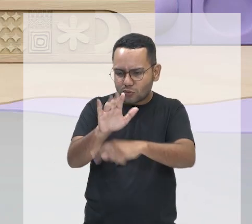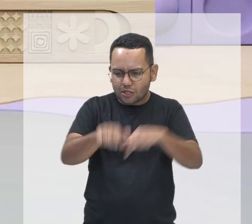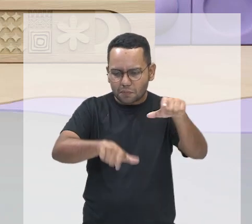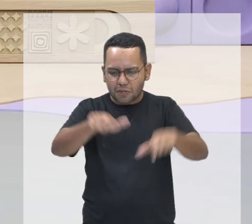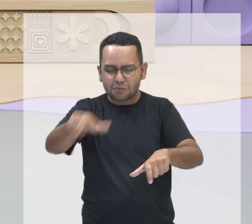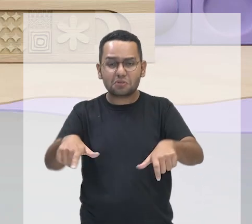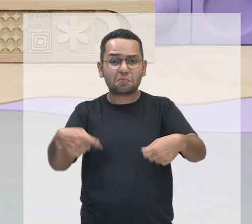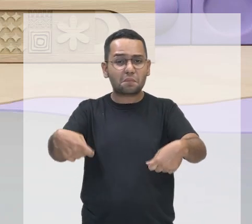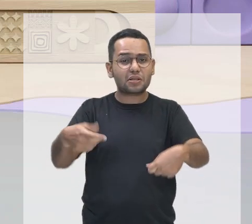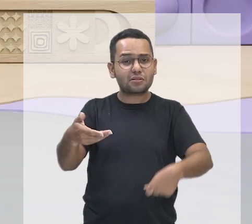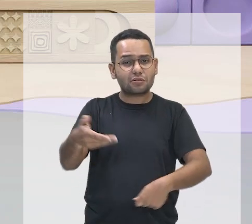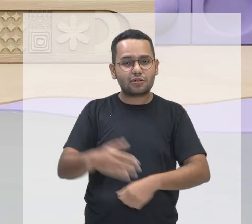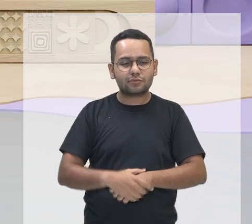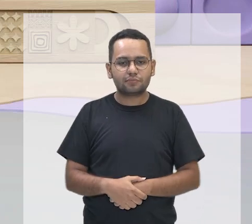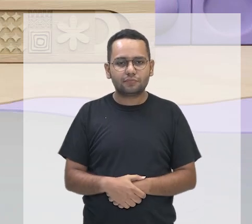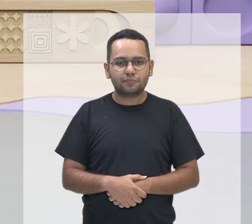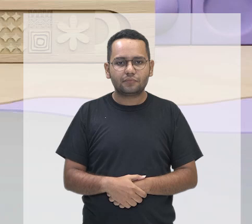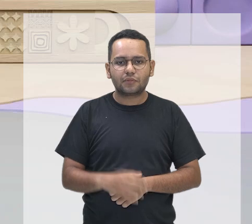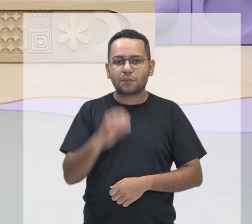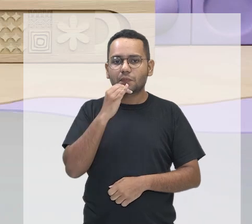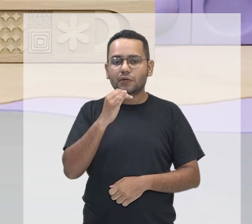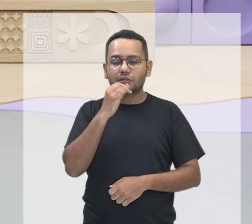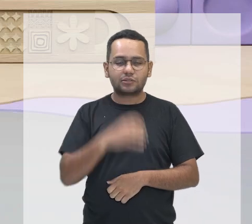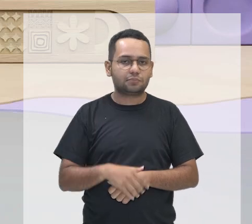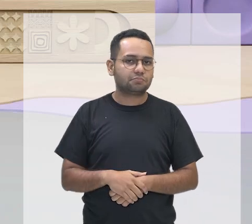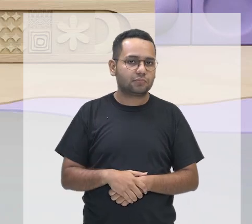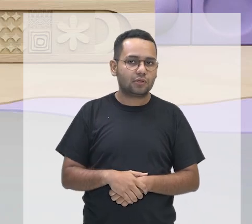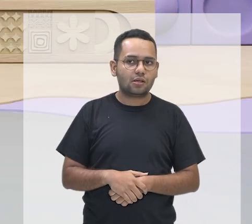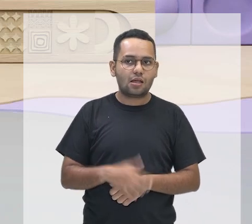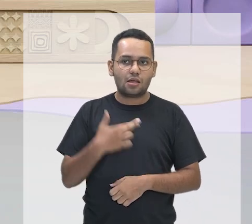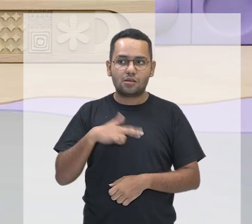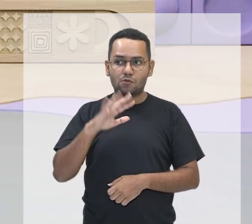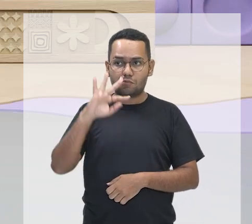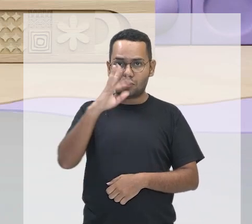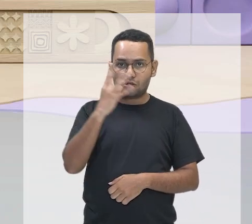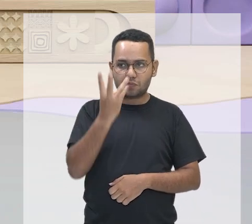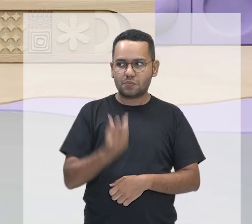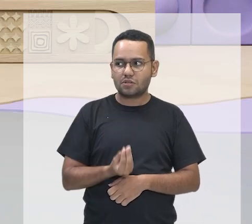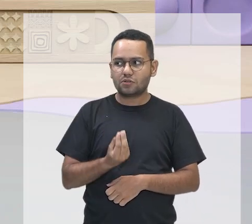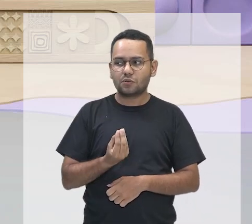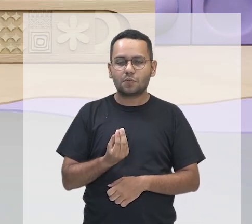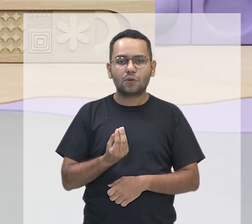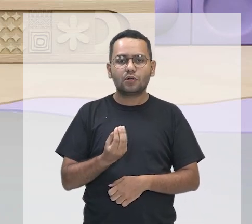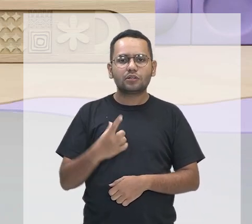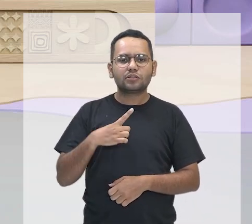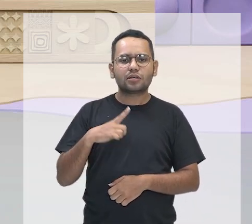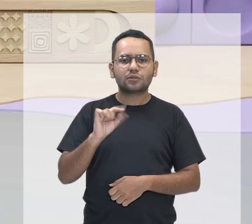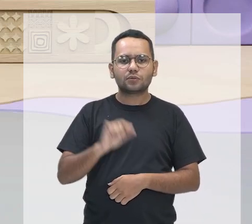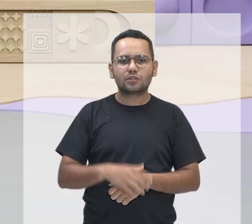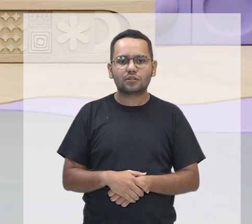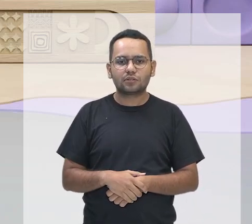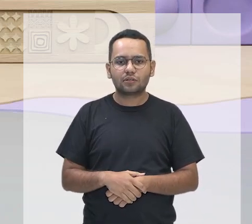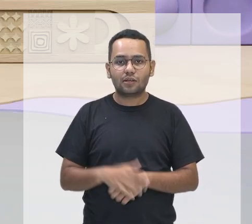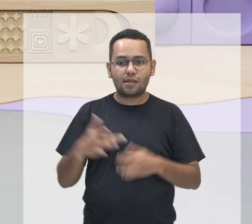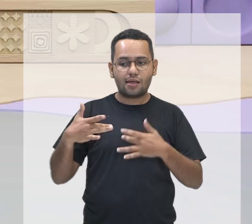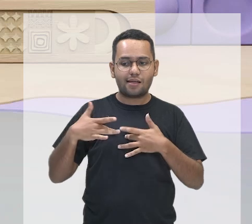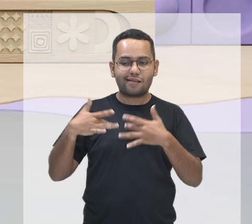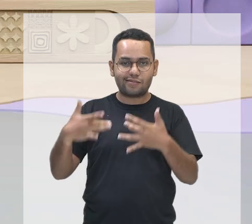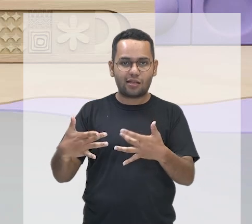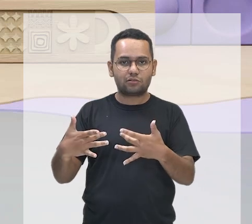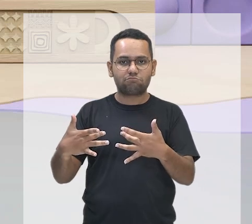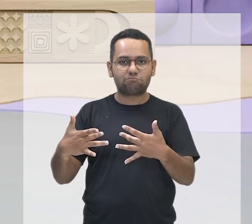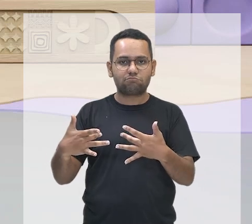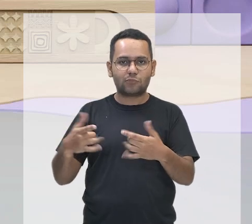grupos religiosos, como por exemplo o Espiritismo, vai chamar esse princípio de caridade, né?